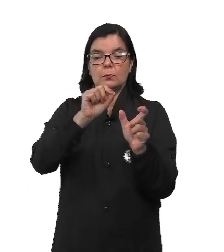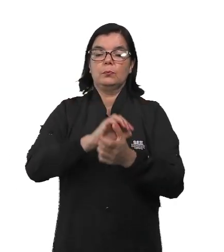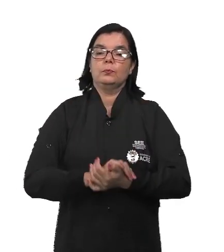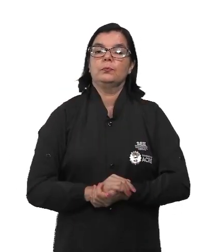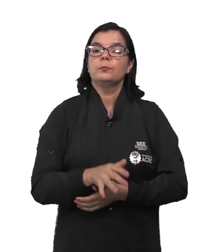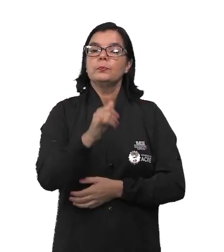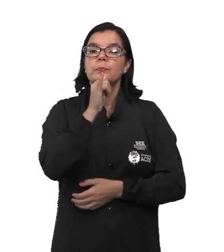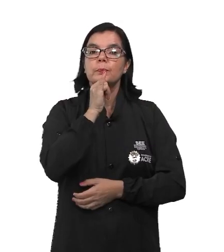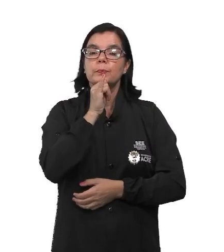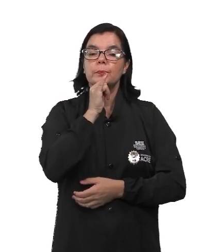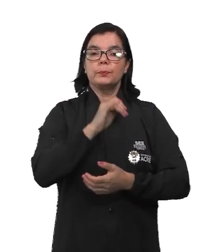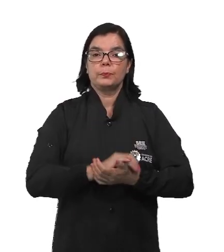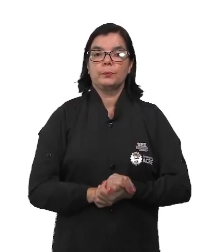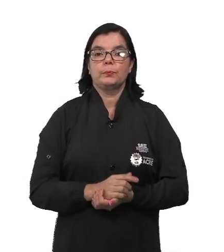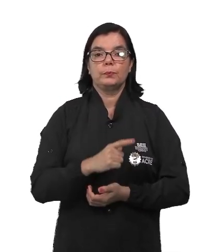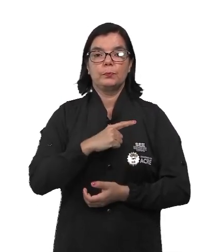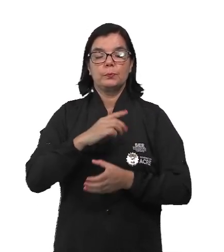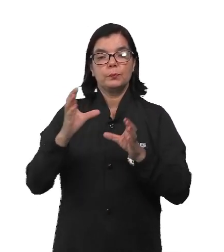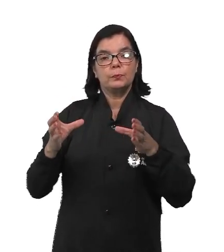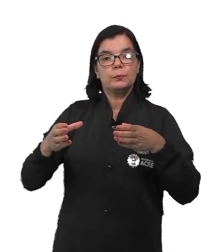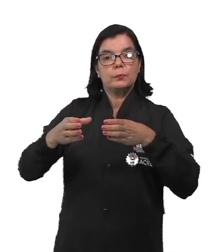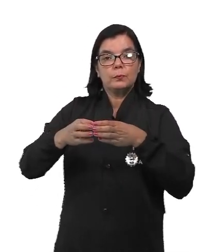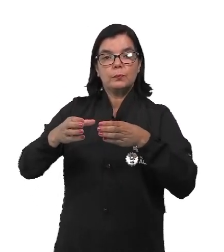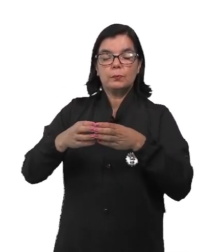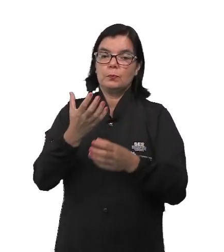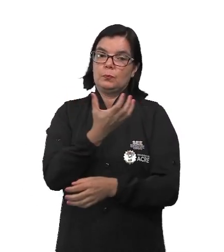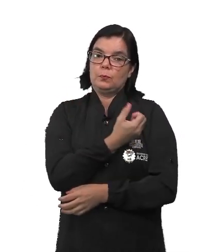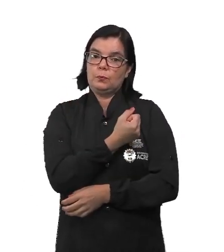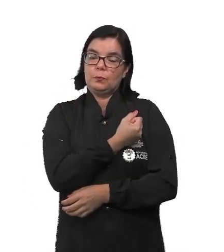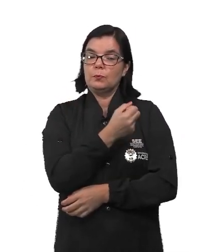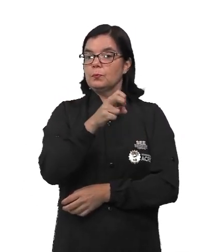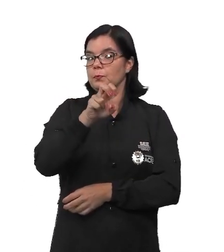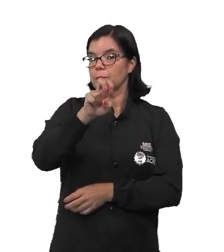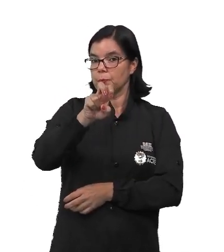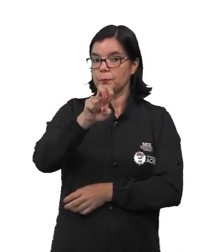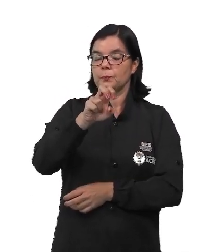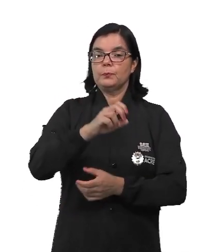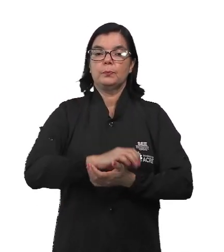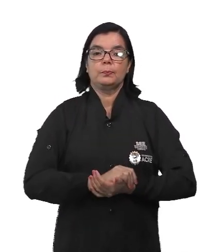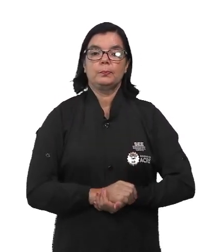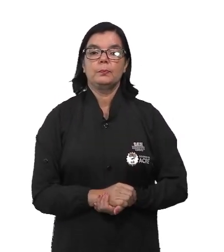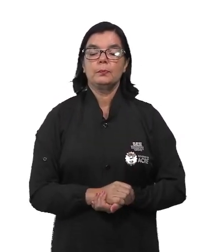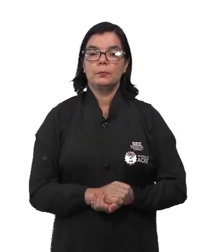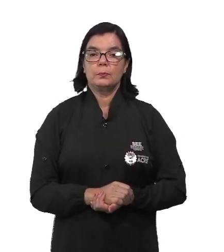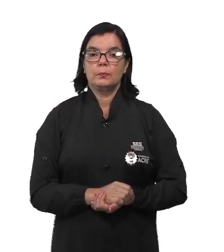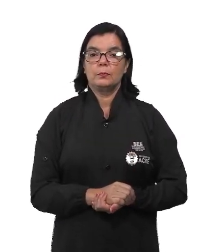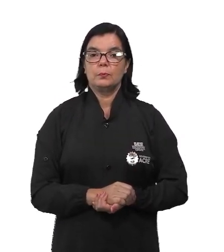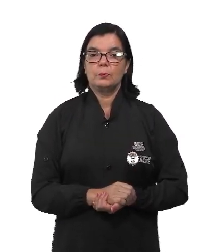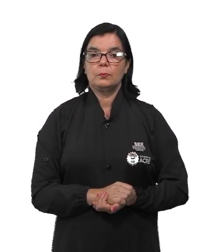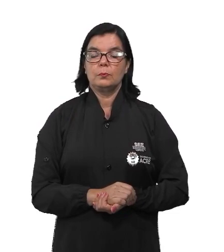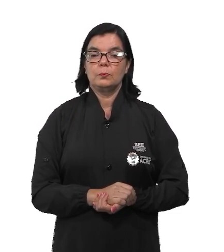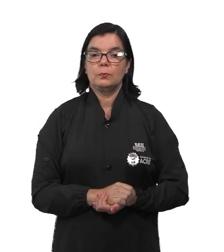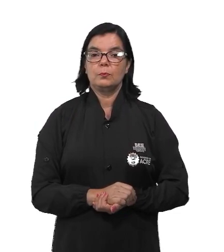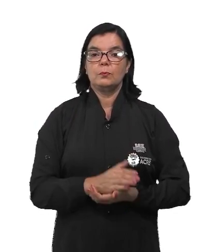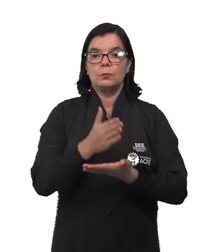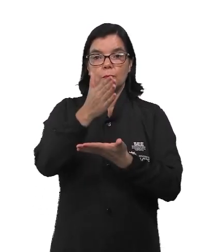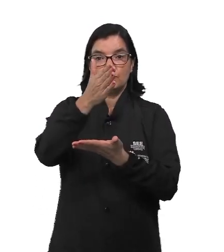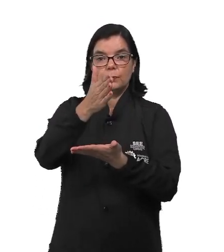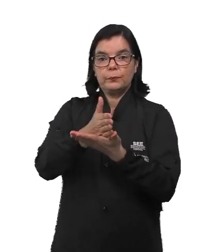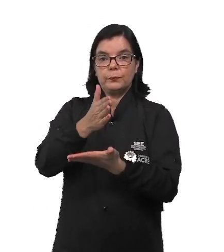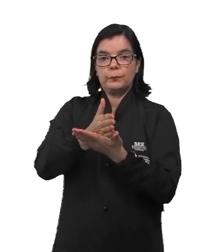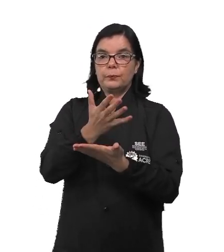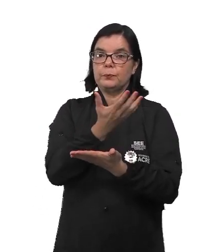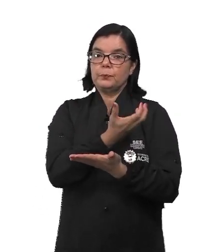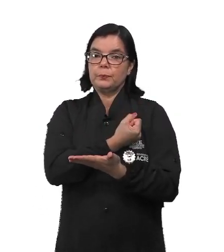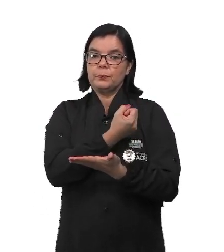Por exemplo, neste caso eu tenho um conjunto de dados com 5 valores. O valor central